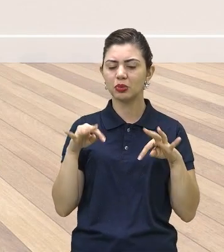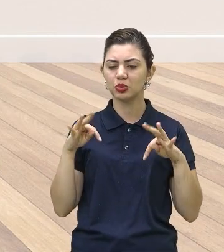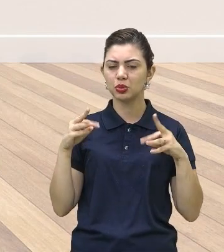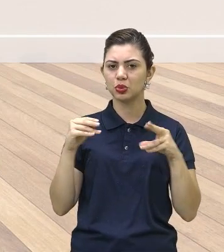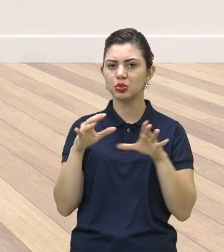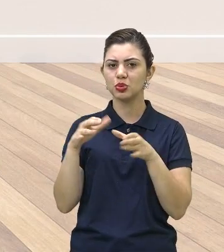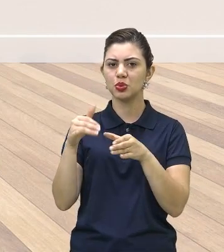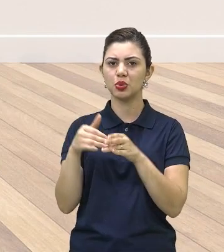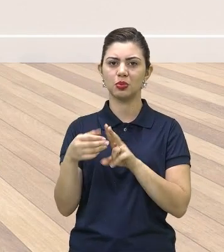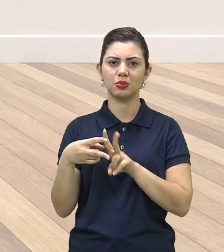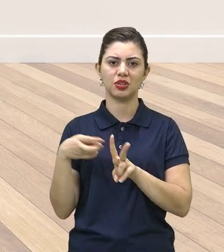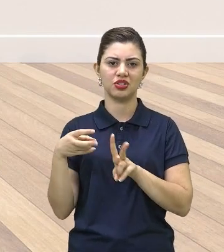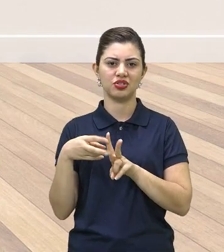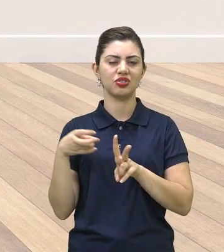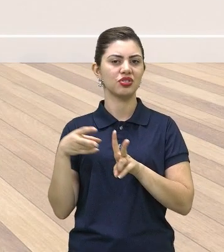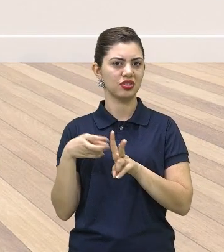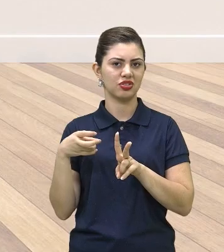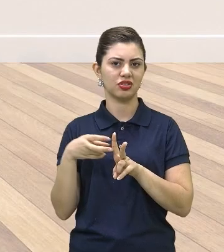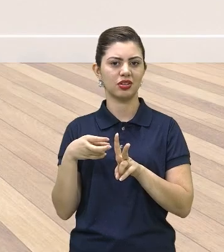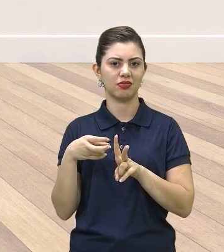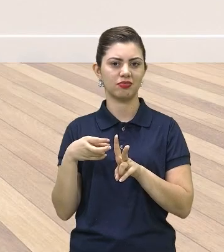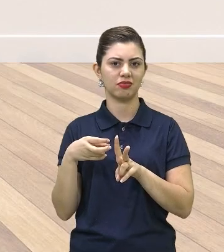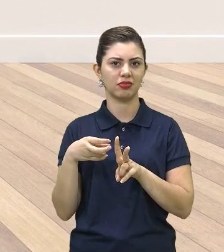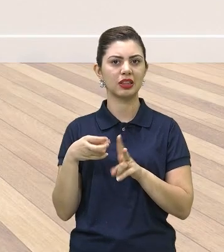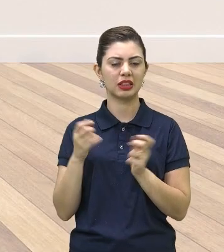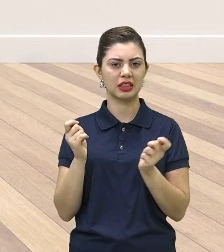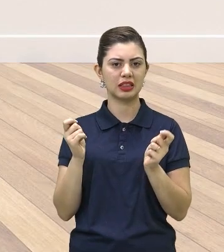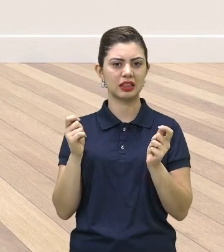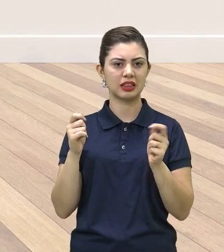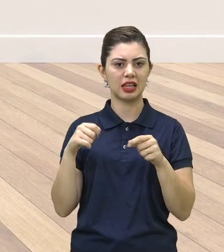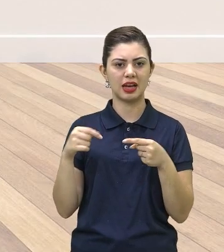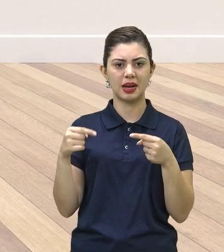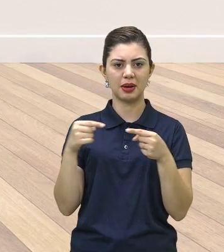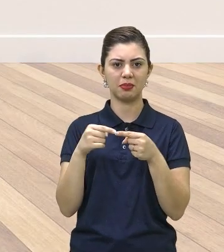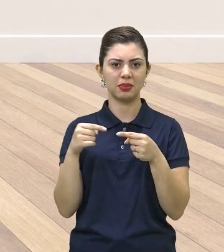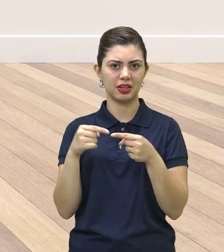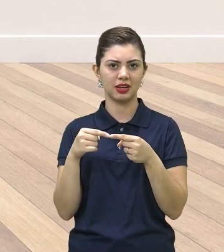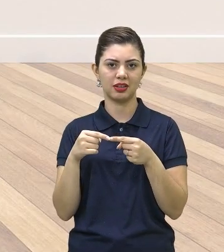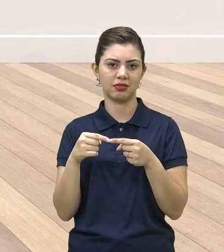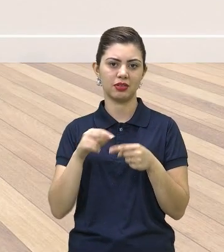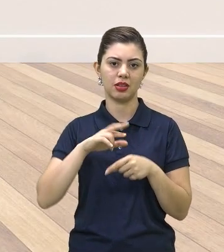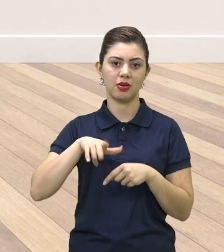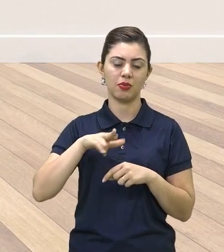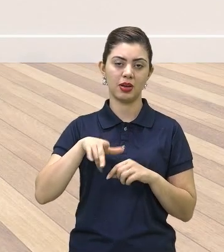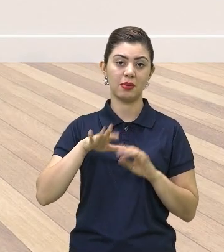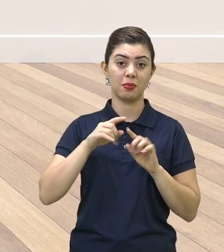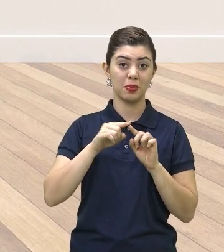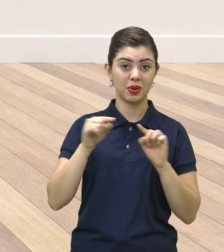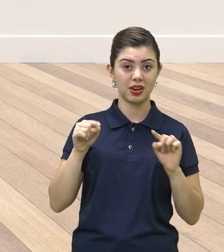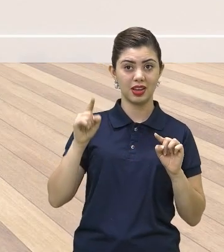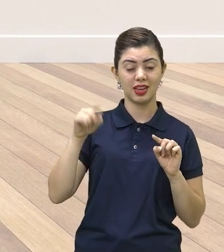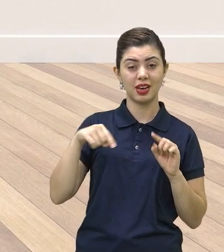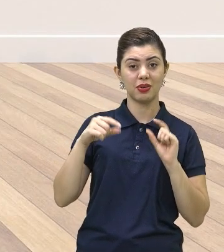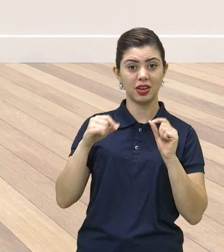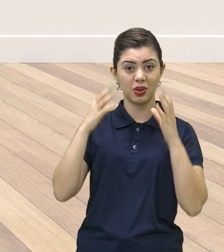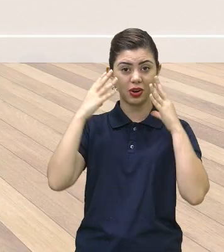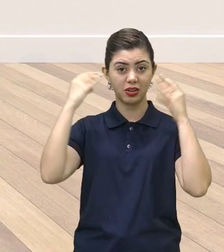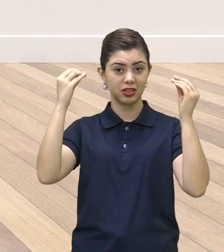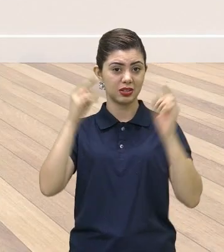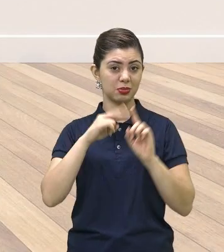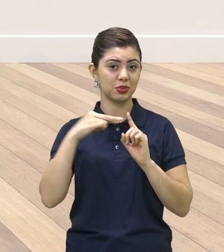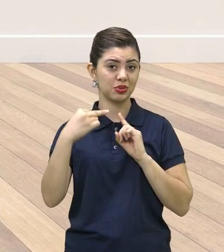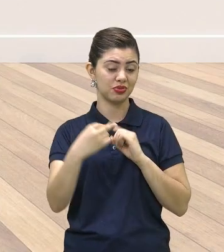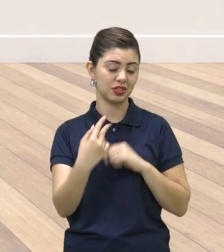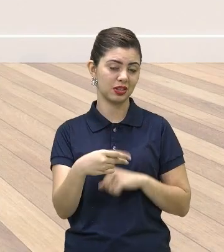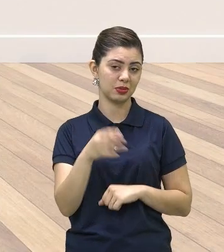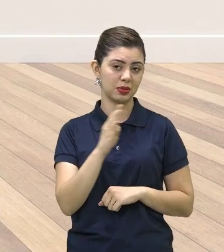ou tribos, né, dos povos originários que eram antropofágicas. Mas lembra, é uma visão holandesa sobre esse Brasil. E nós temos